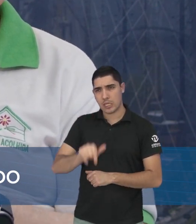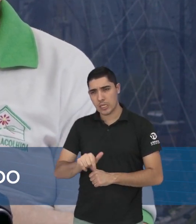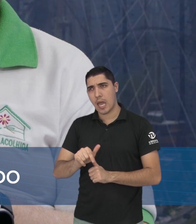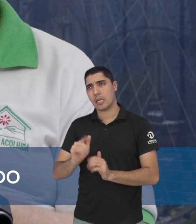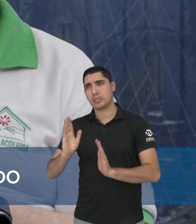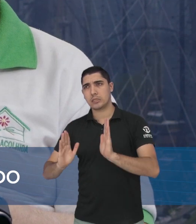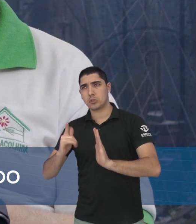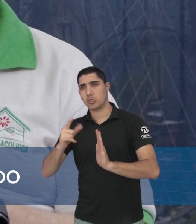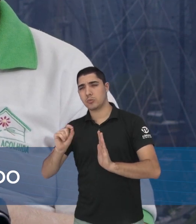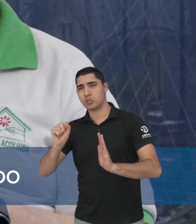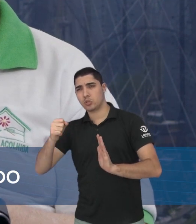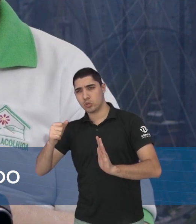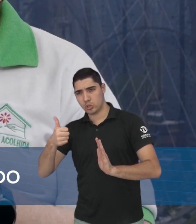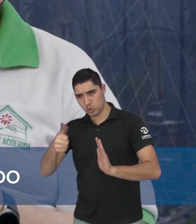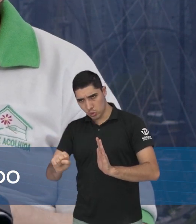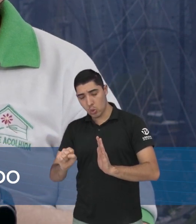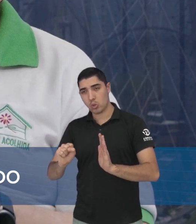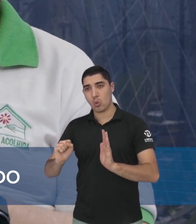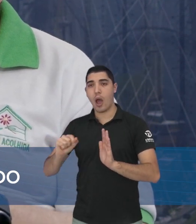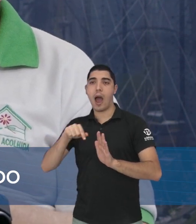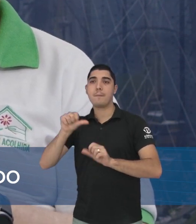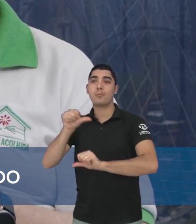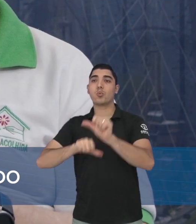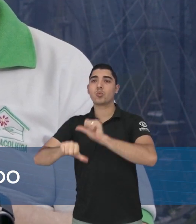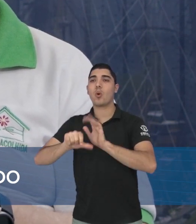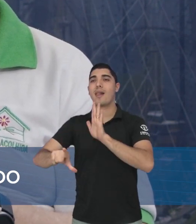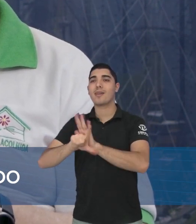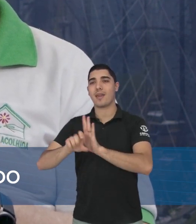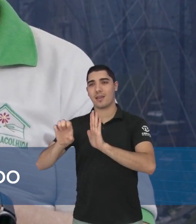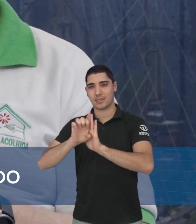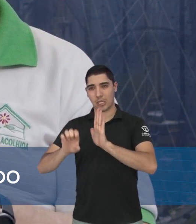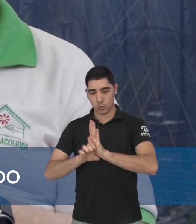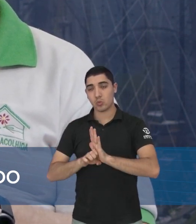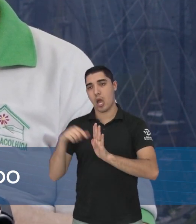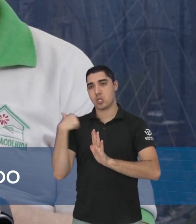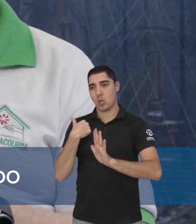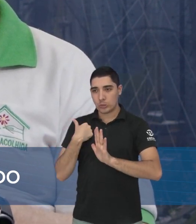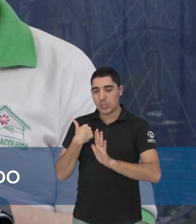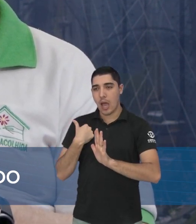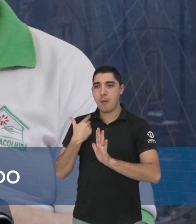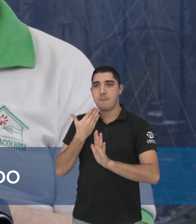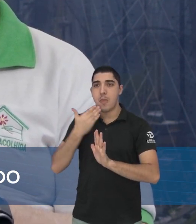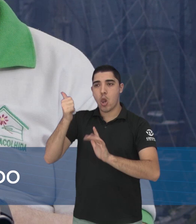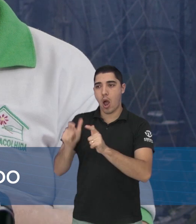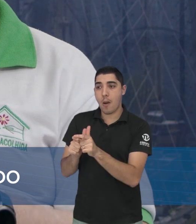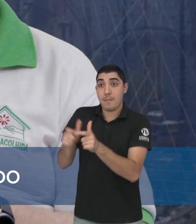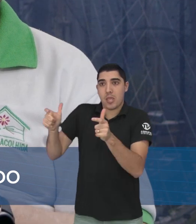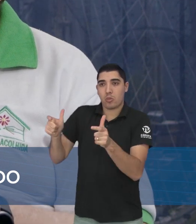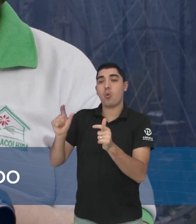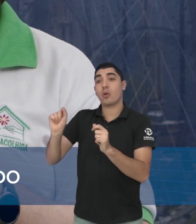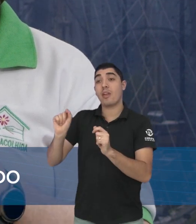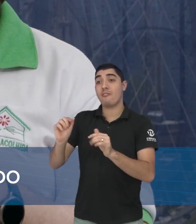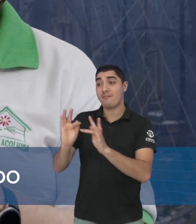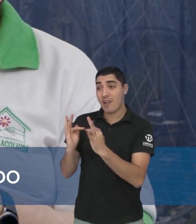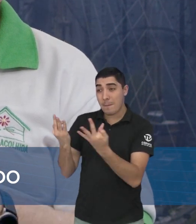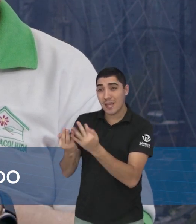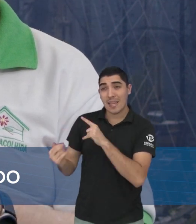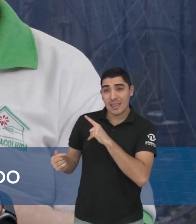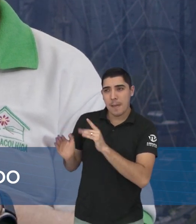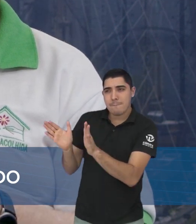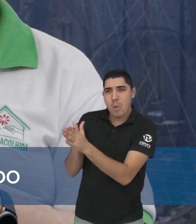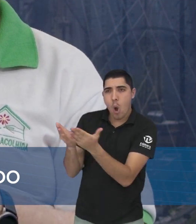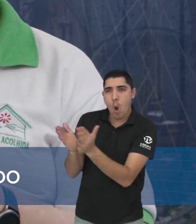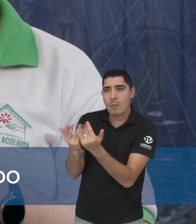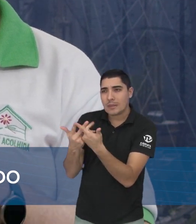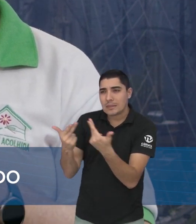2018, com alteração do nosso estatuto, ampliamos um pouco mais ainda para atender a família em situação de vulnerabilidade